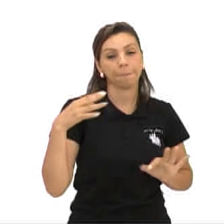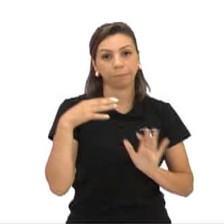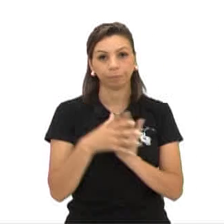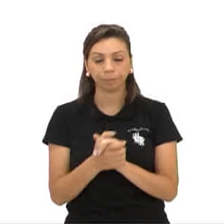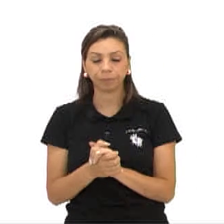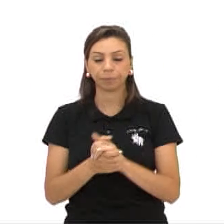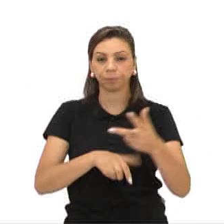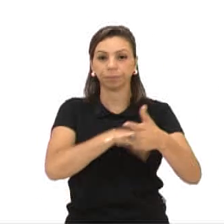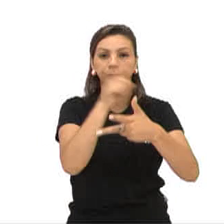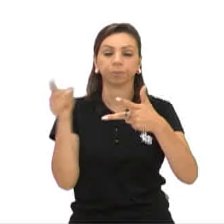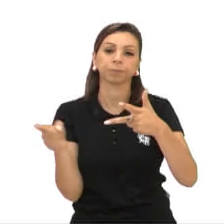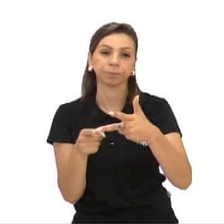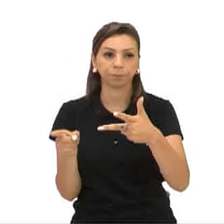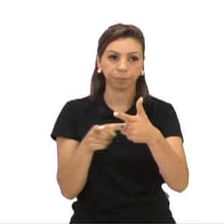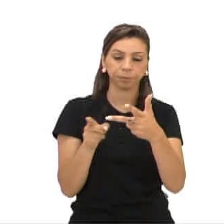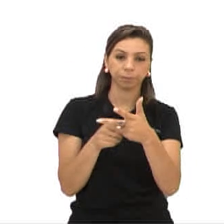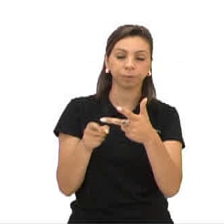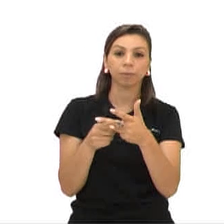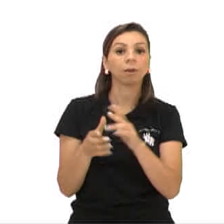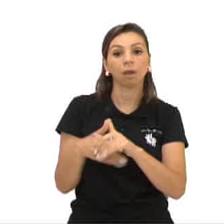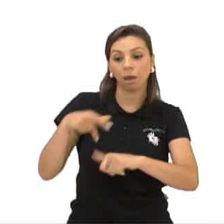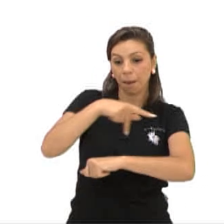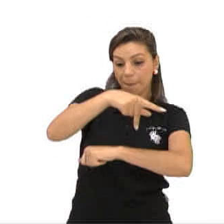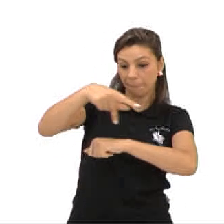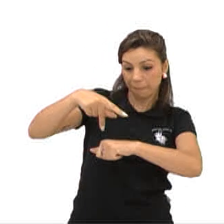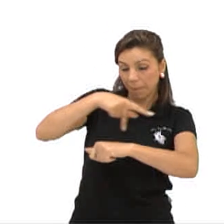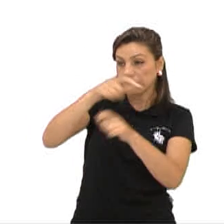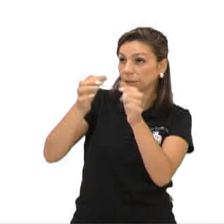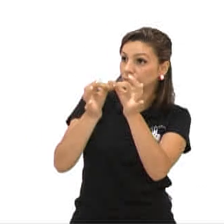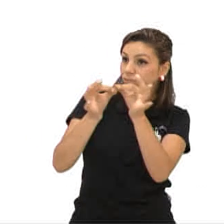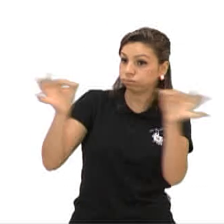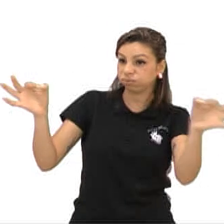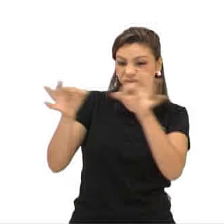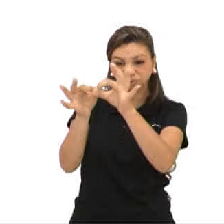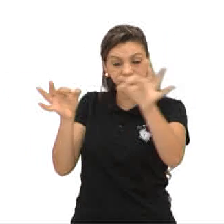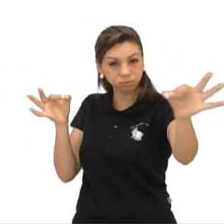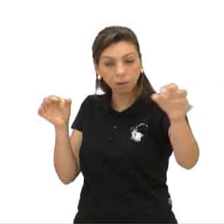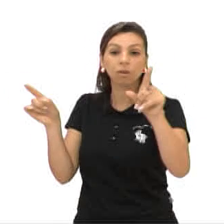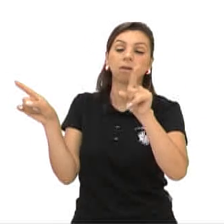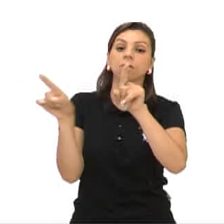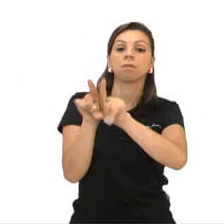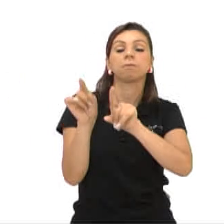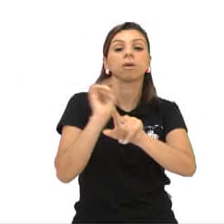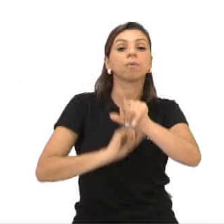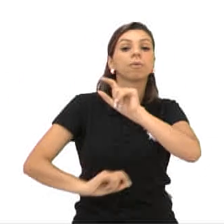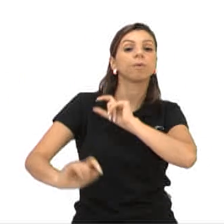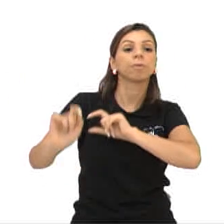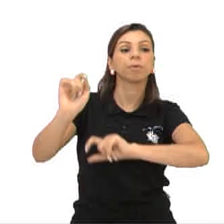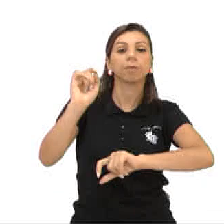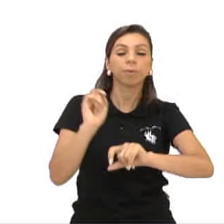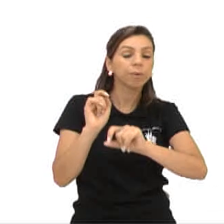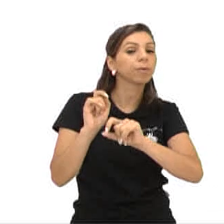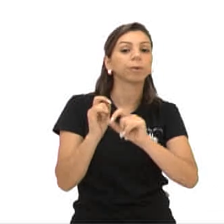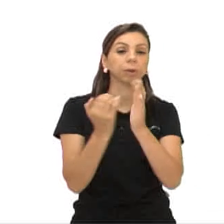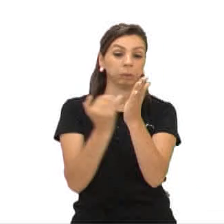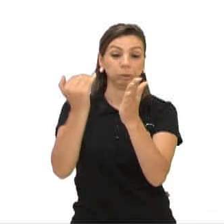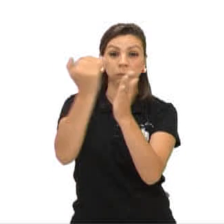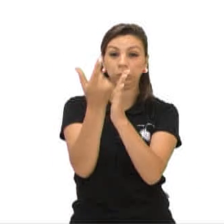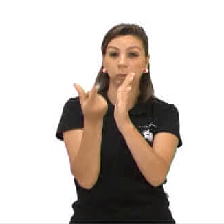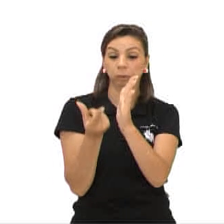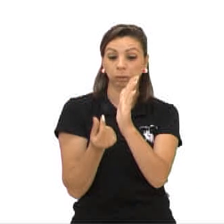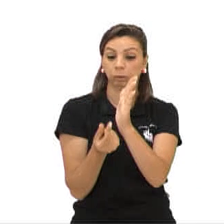item 3, recomendado para países de grande extensão territorial, apresentando altos custos em